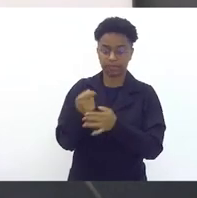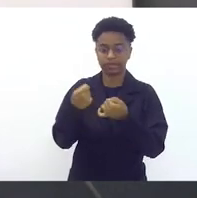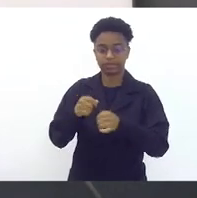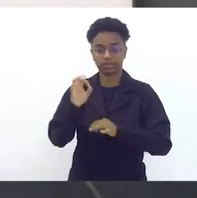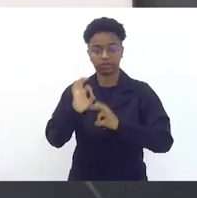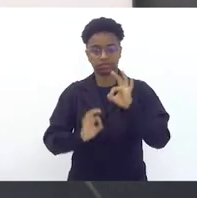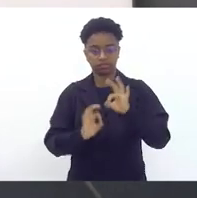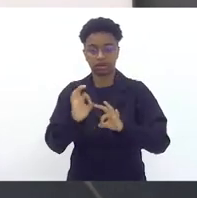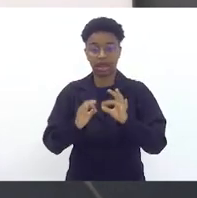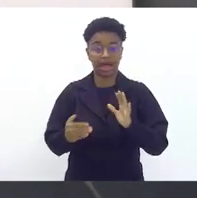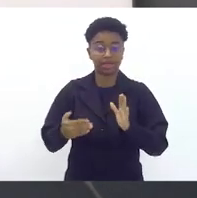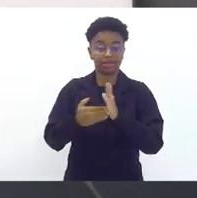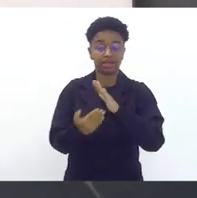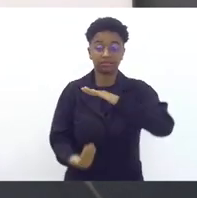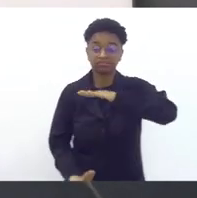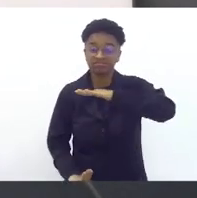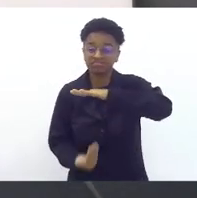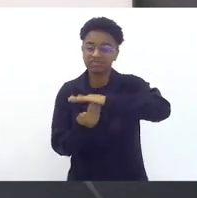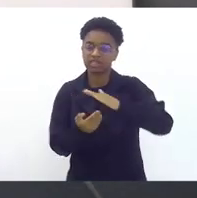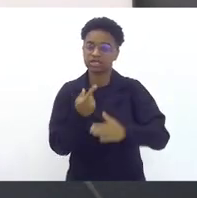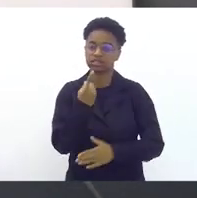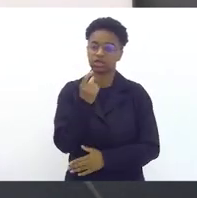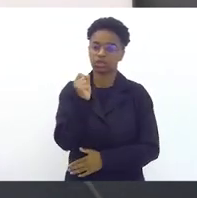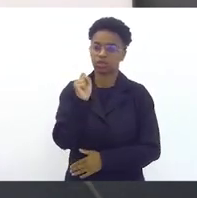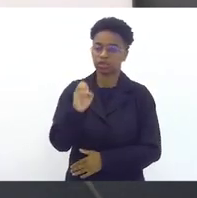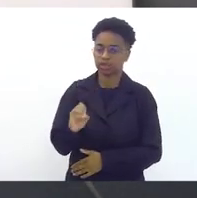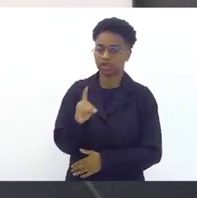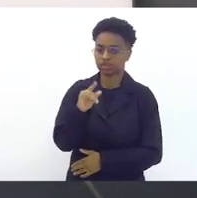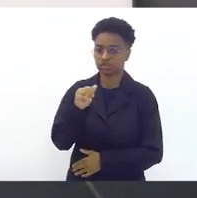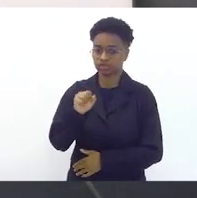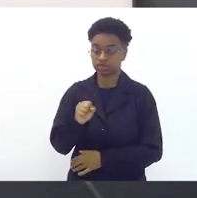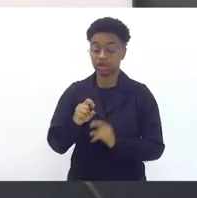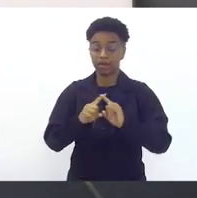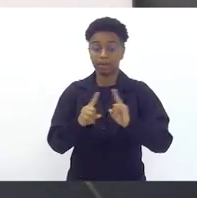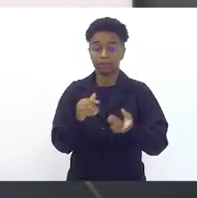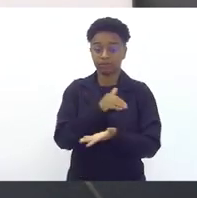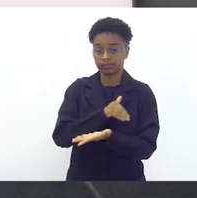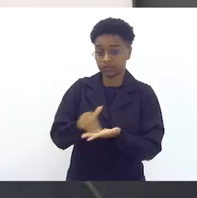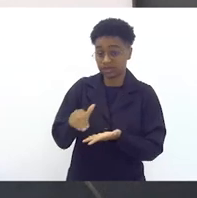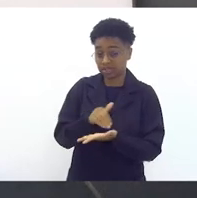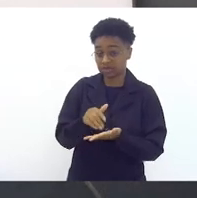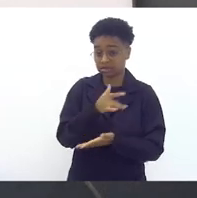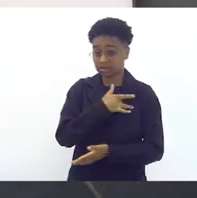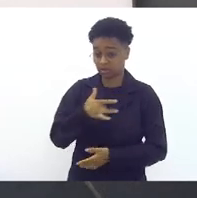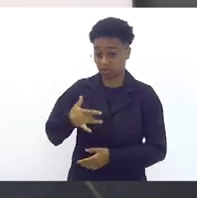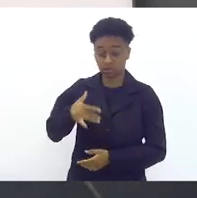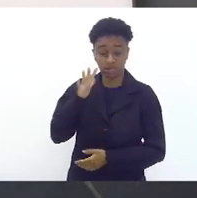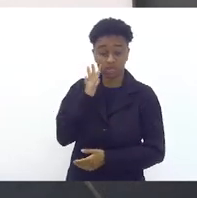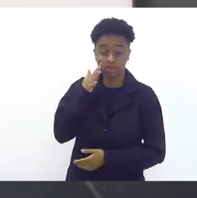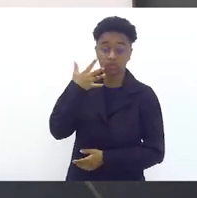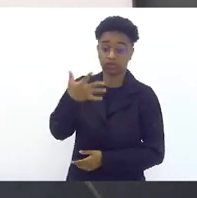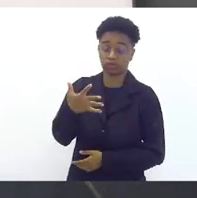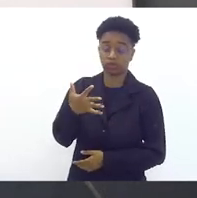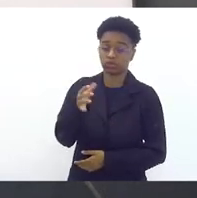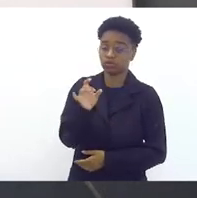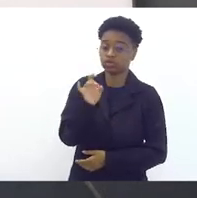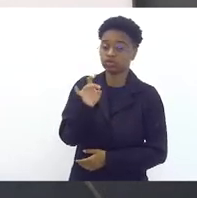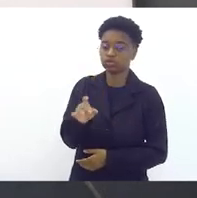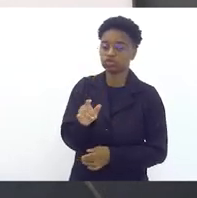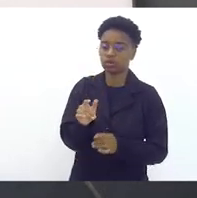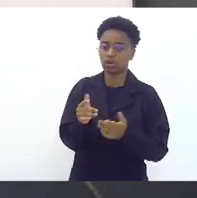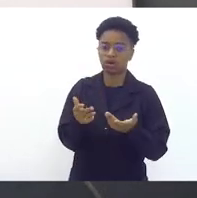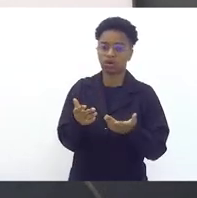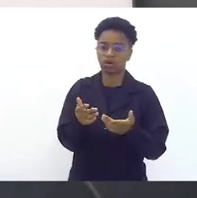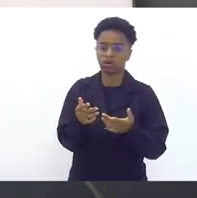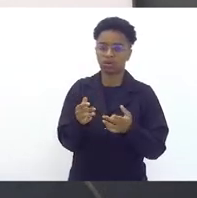180 dias. Mas a Secretaria de Saúde decidiu somente mexer com esta